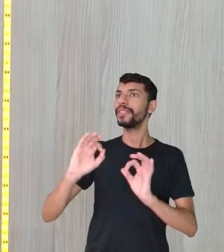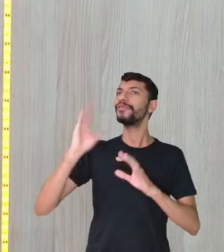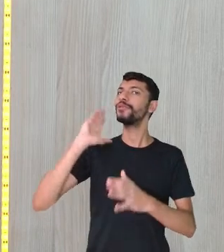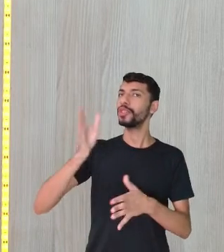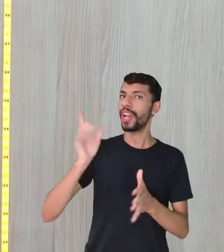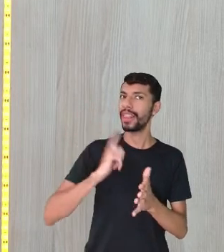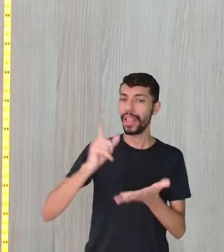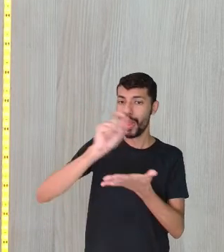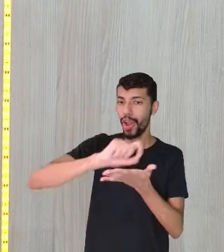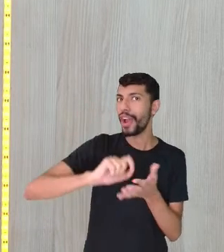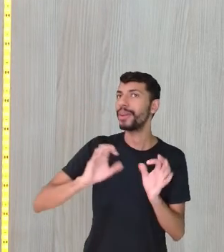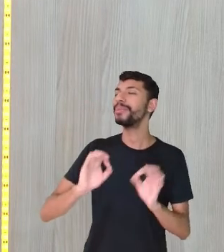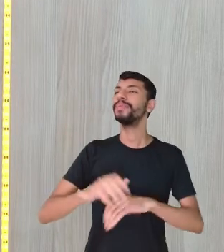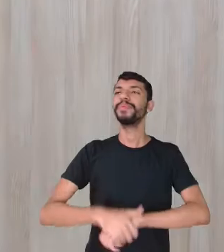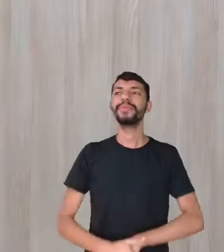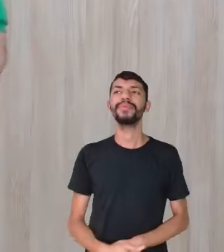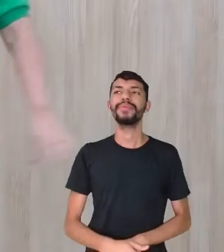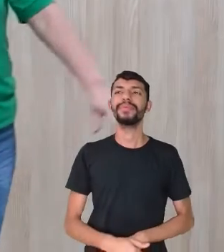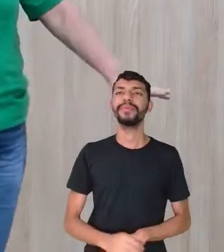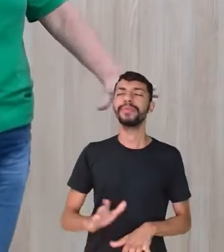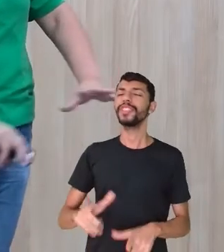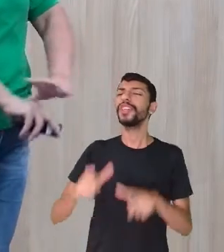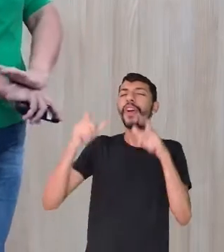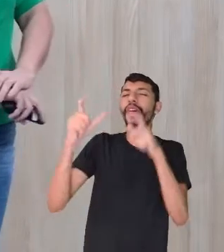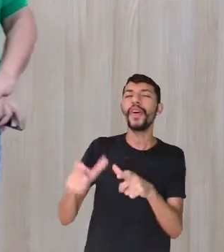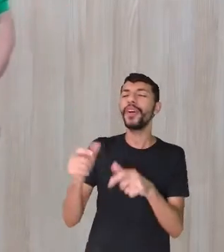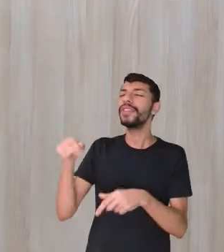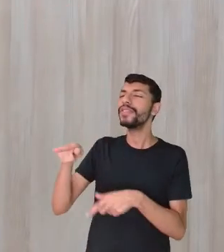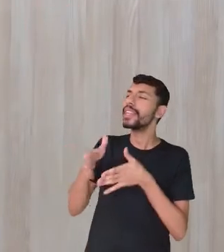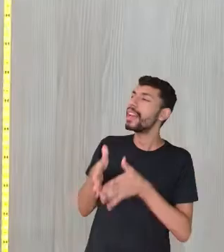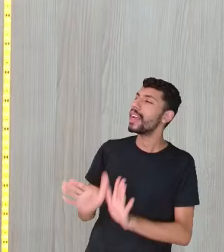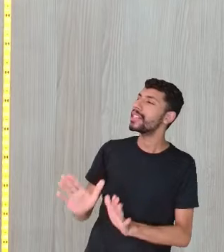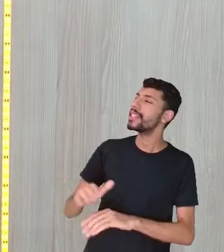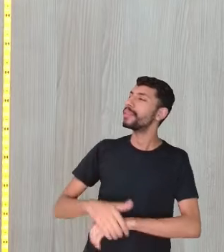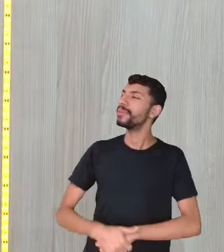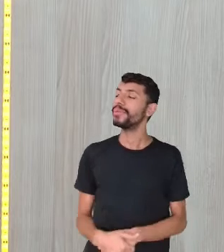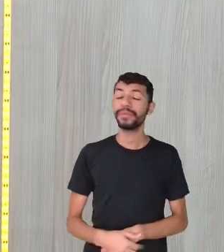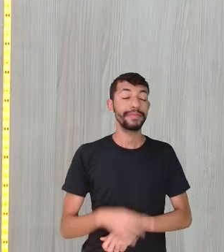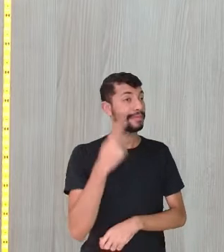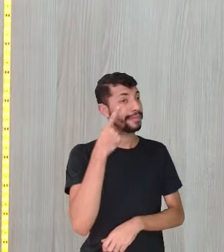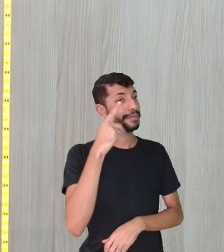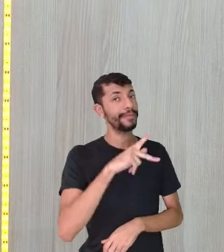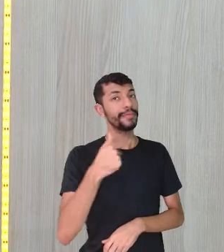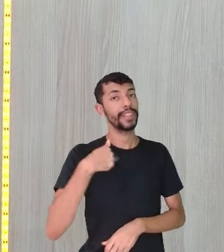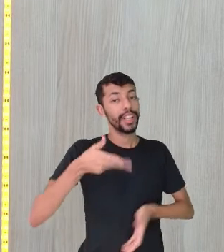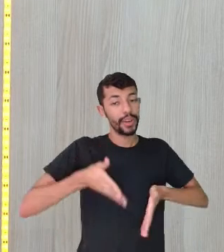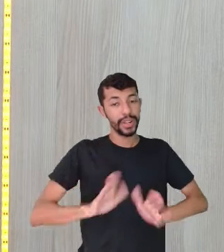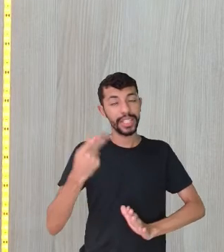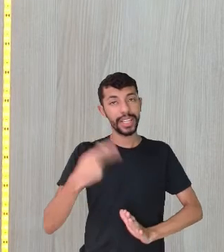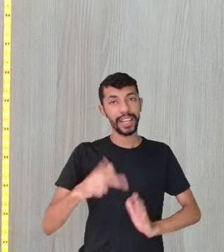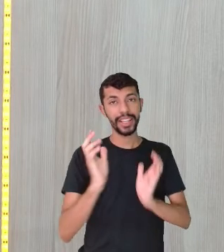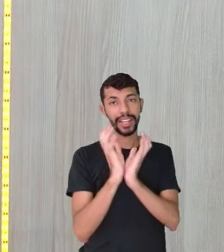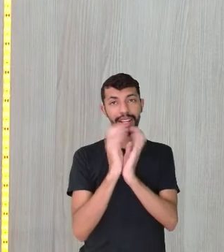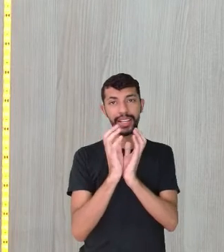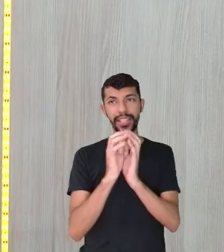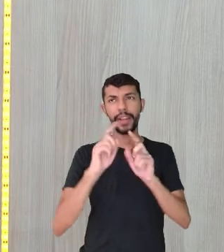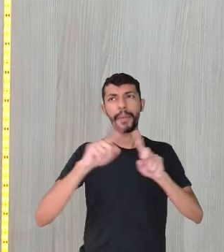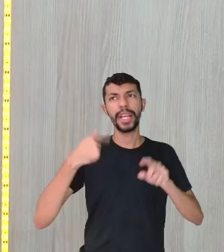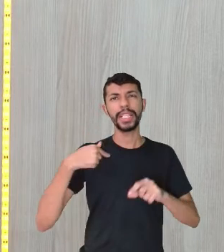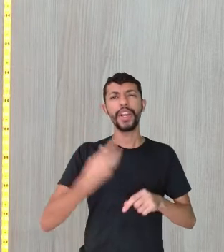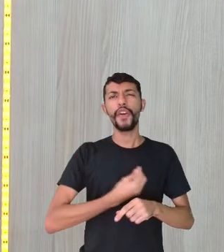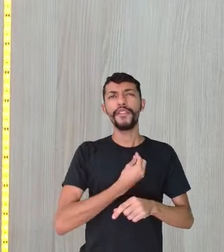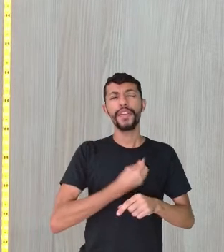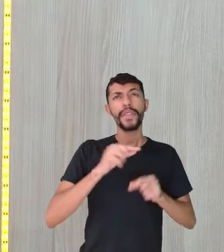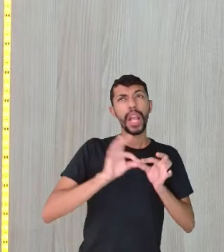é. Então, vamos lá. Onde você nasceu, Viviane? Professora, eu nasci aqui em Recife, viu? Mas eu morei muito